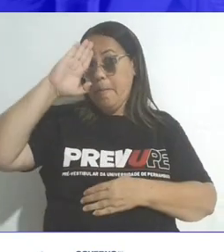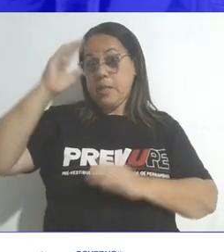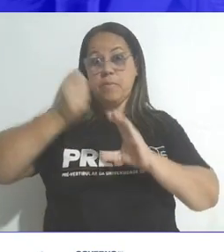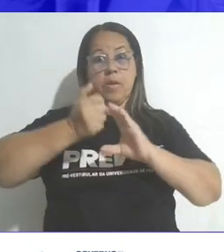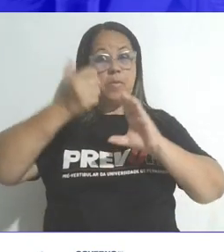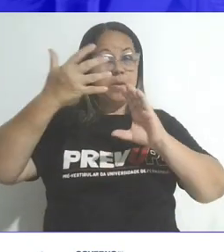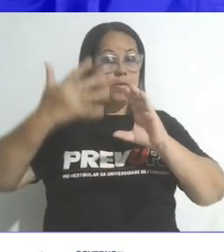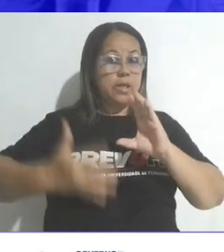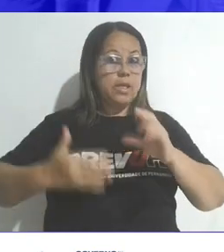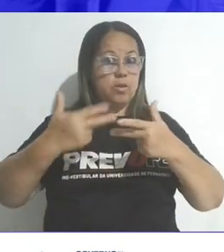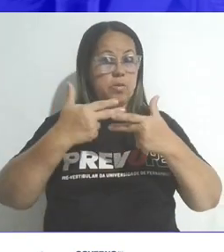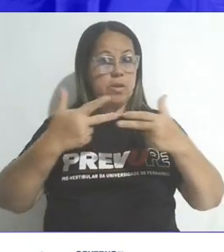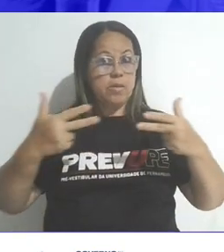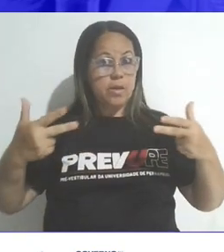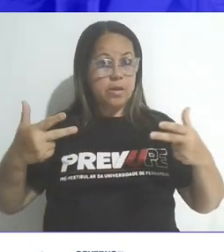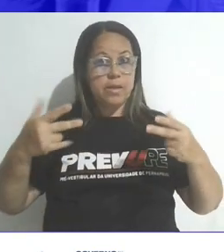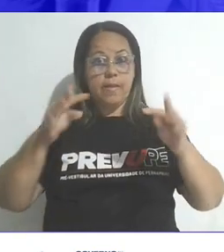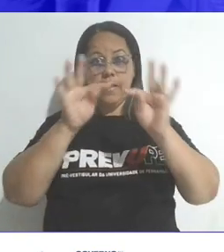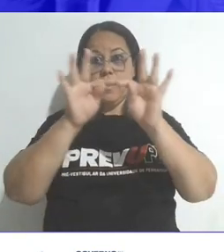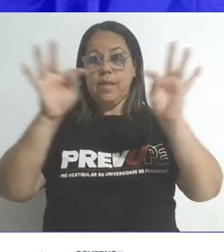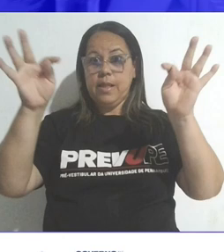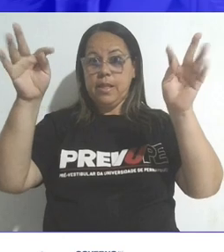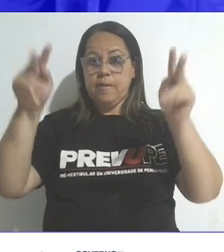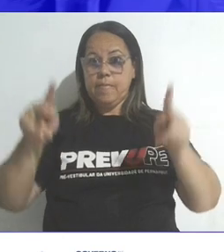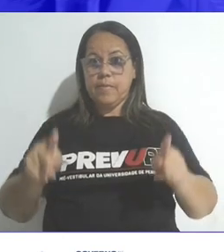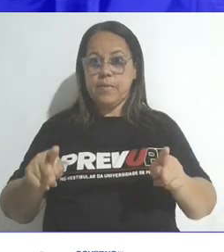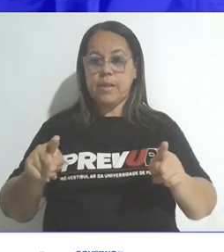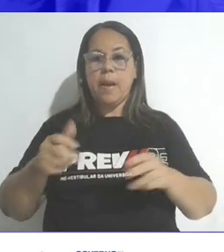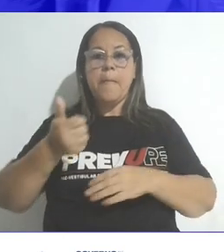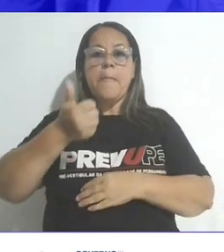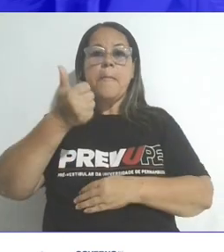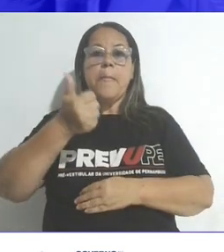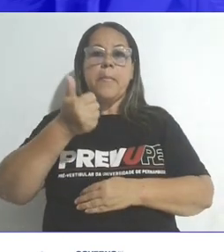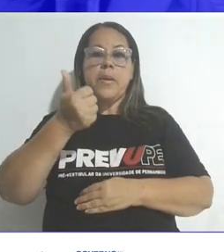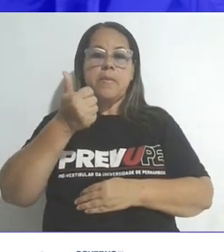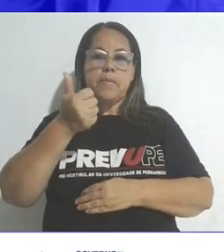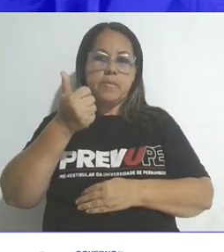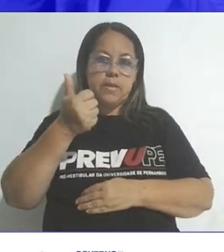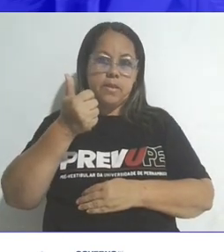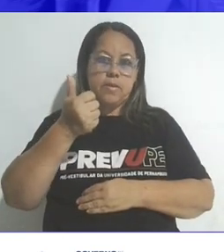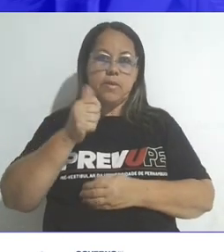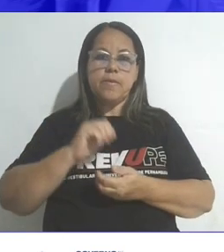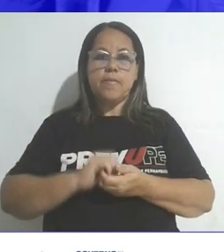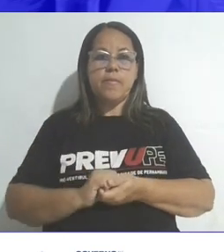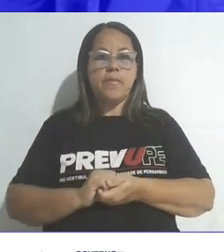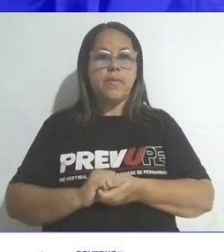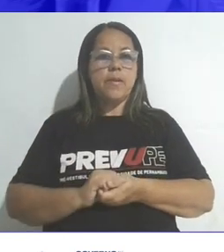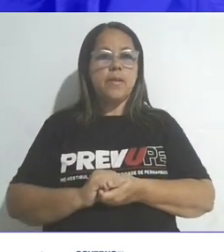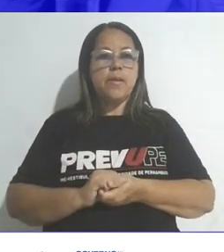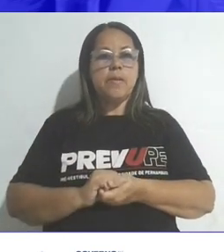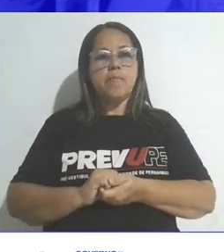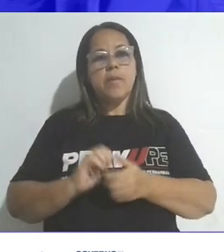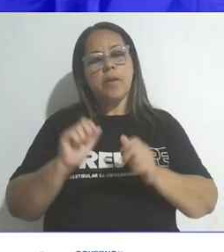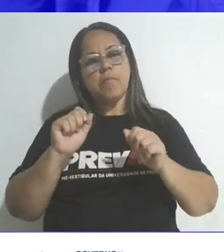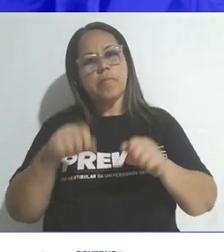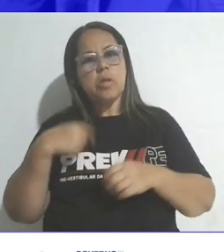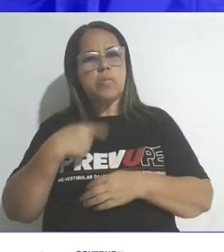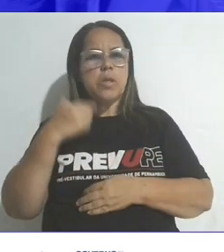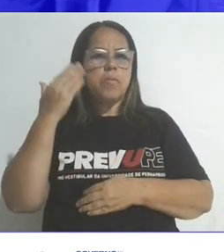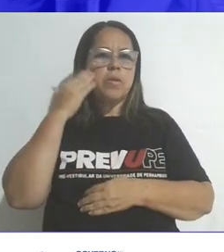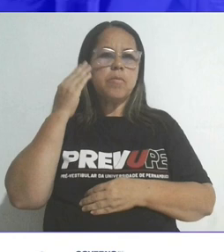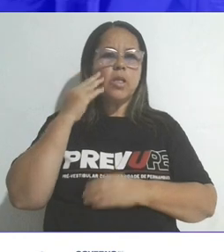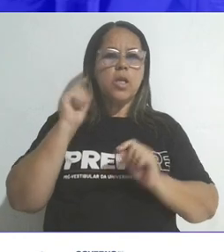propriedades dos elementos presentes na tabela periódica. Primeira é o raio atômico, que podemos entender como